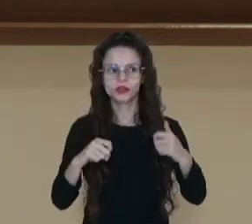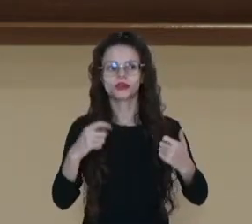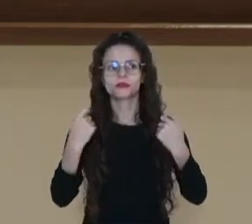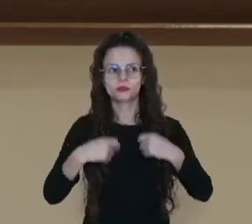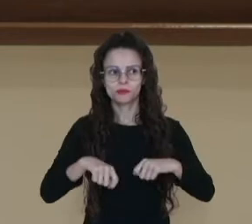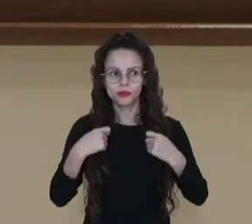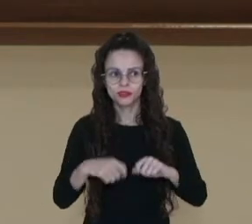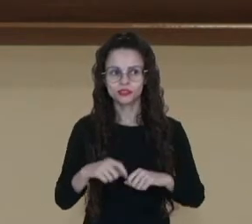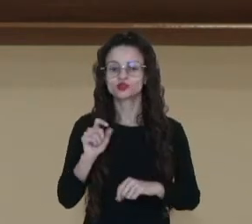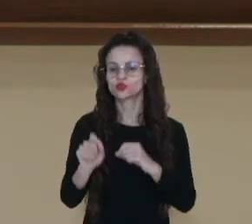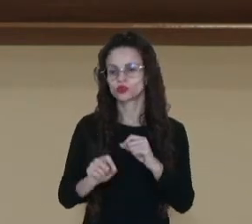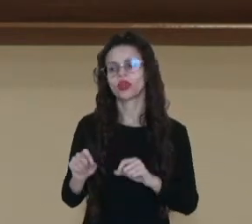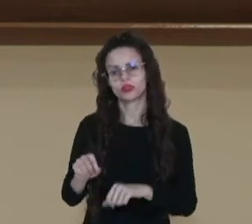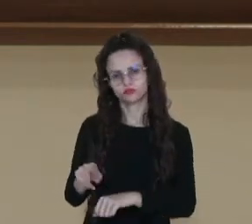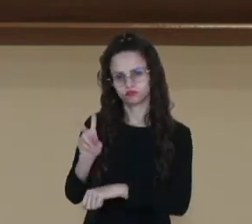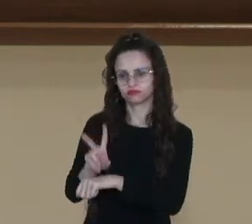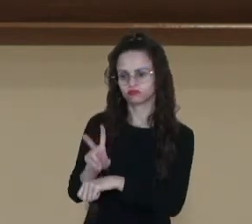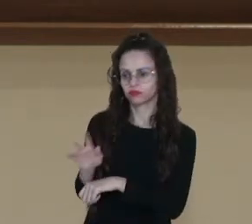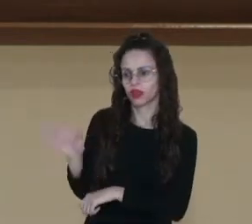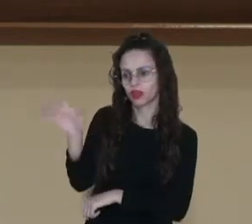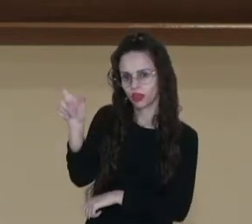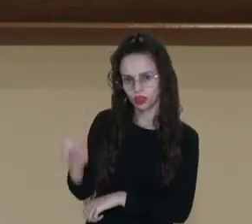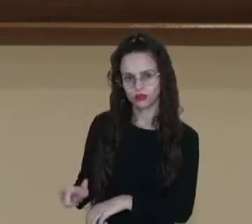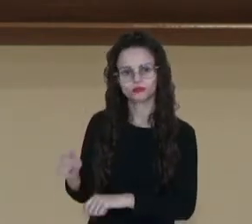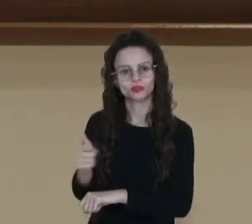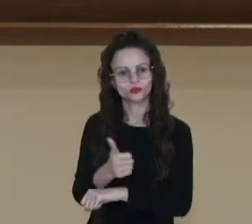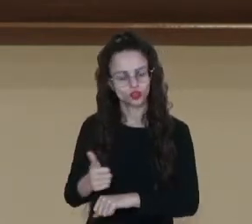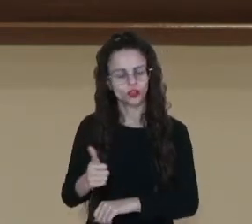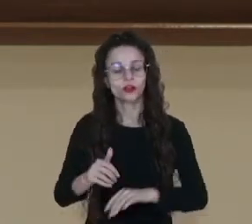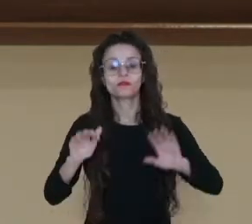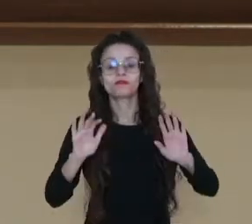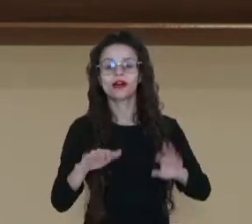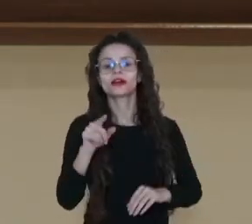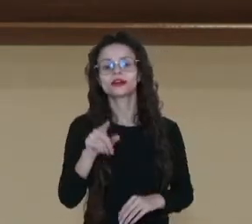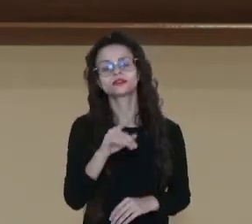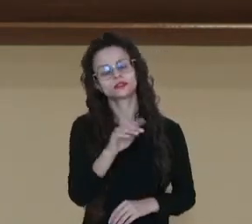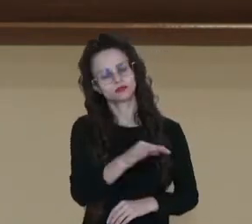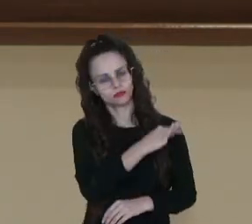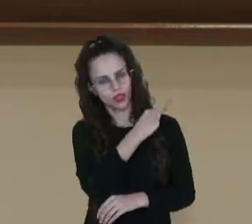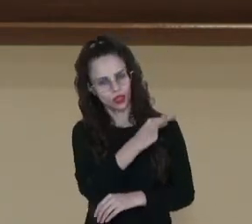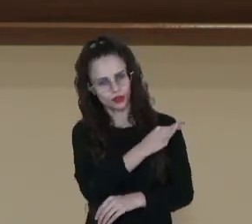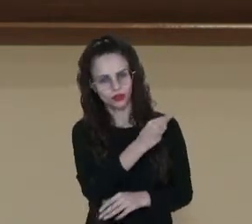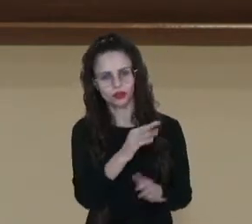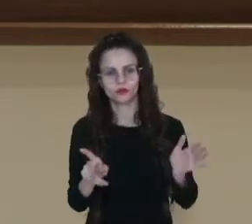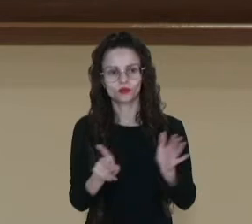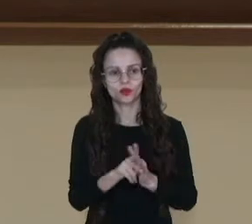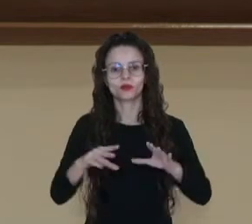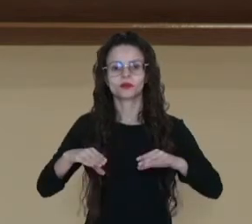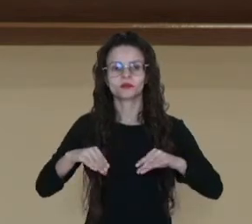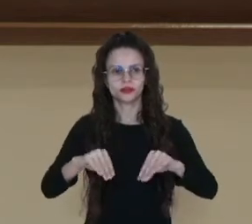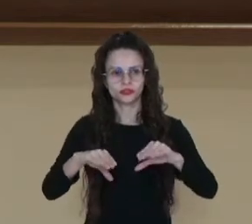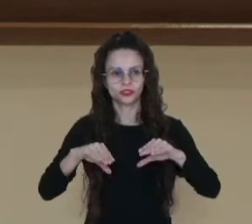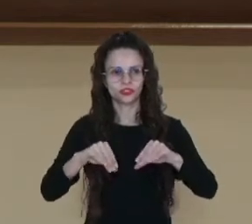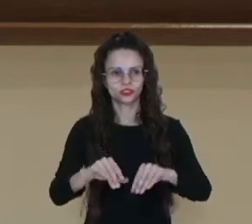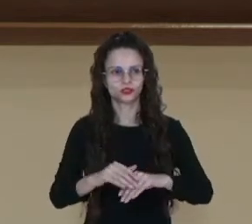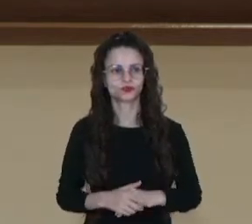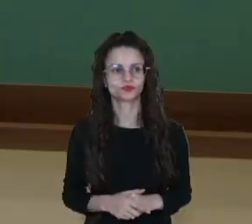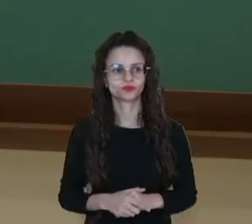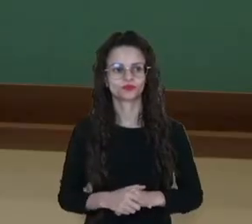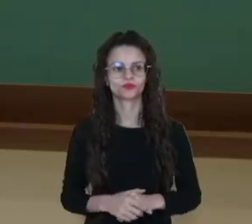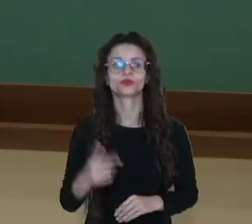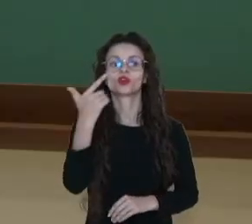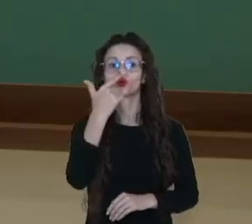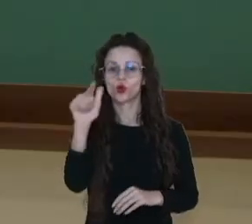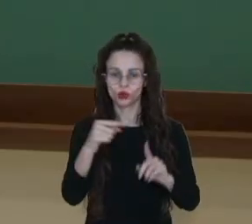ser supervisionada por um profissional. Mas isso é uma técnica de massagem tailandesa.